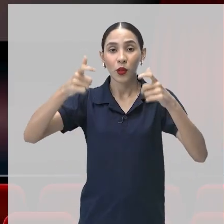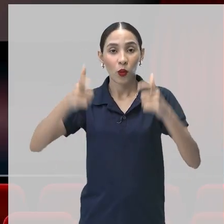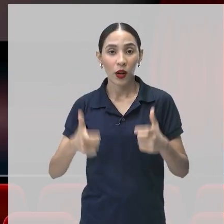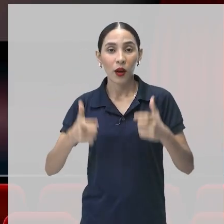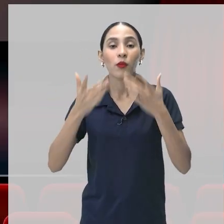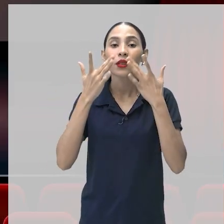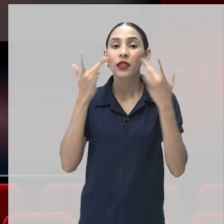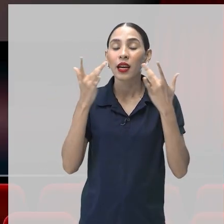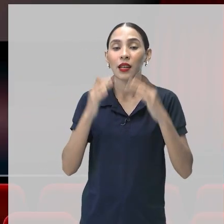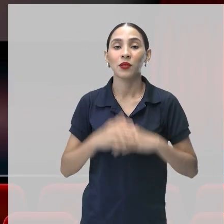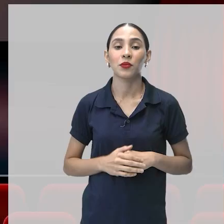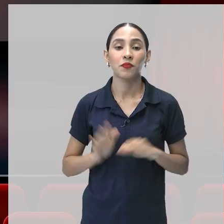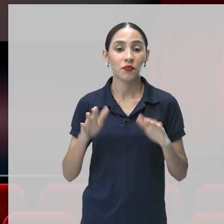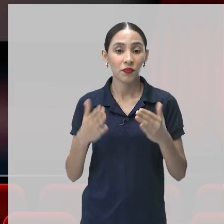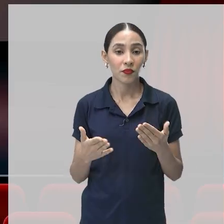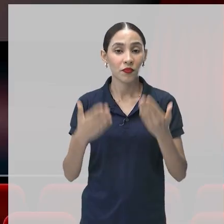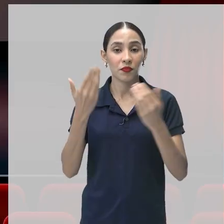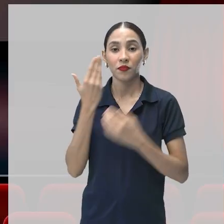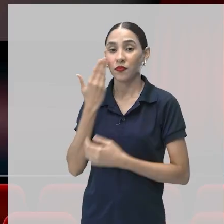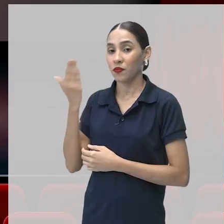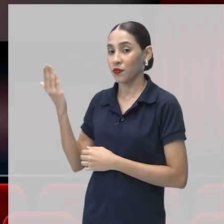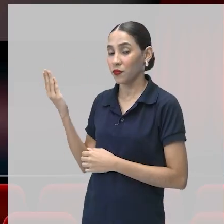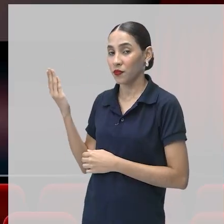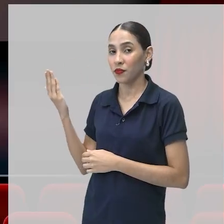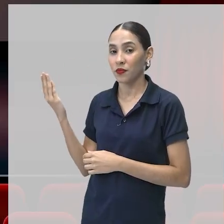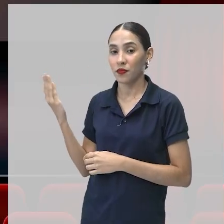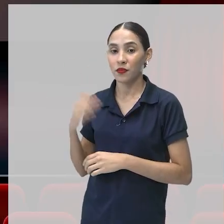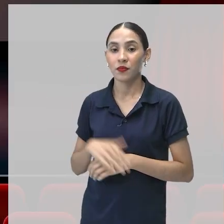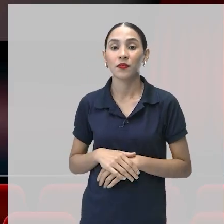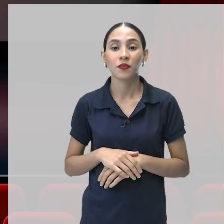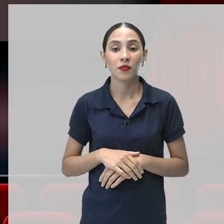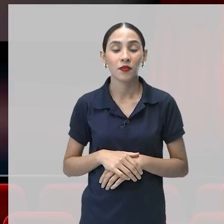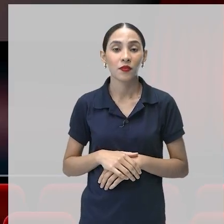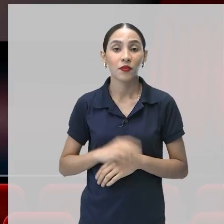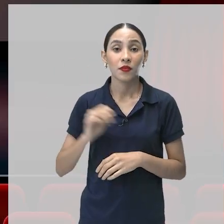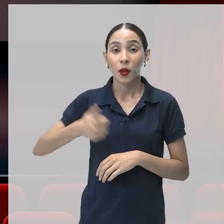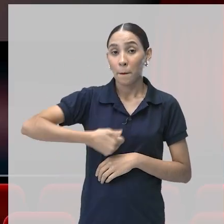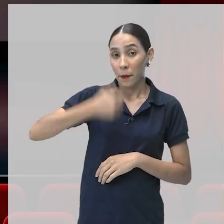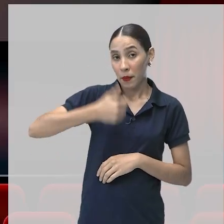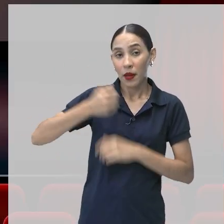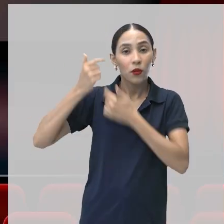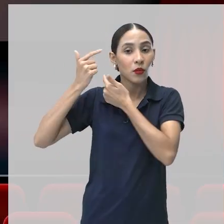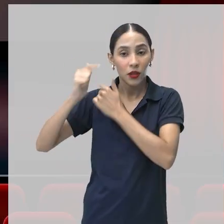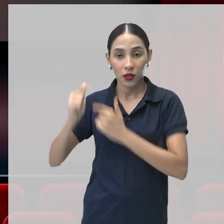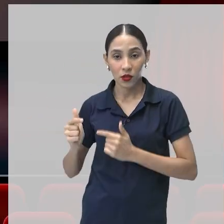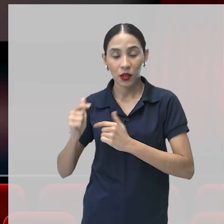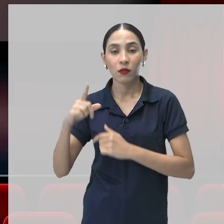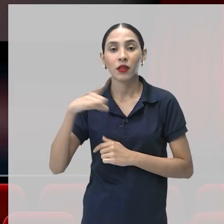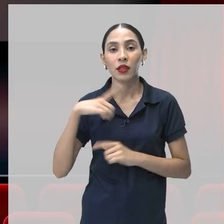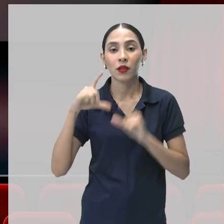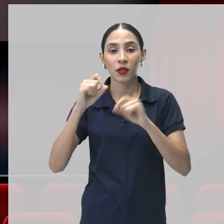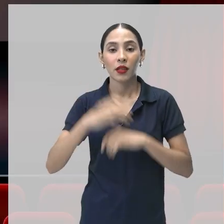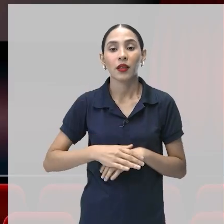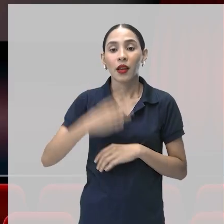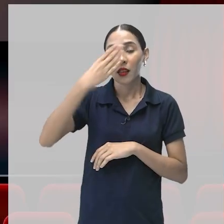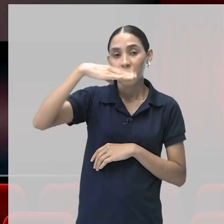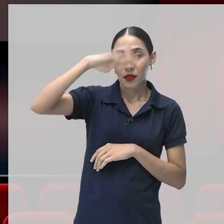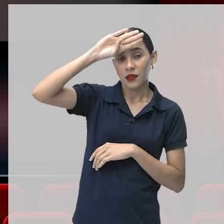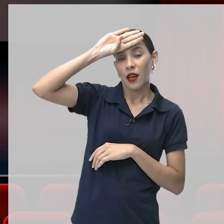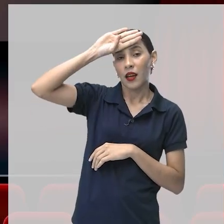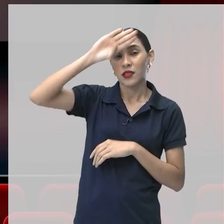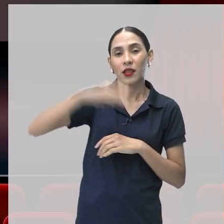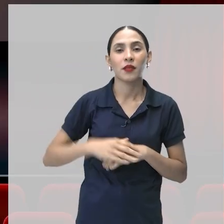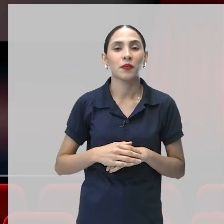Então, mais uma vez, vou falar para vocês sobre gêneros teatrais, que temos o tradicional, que inclui a